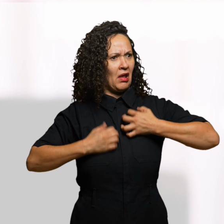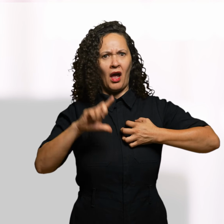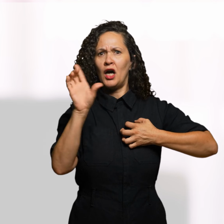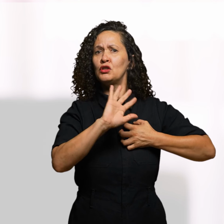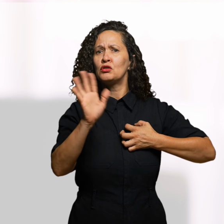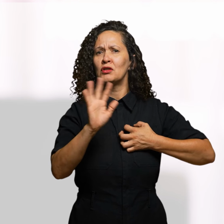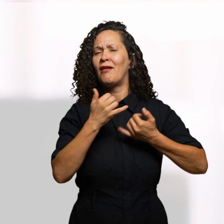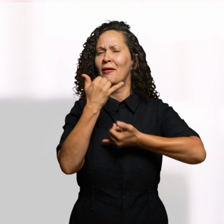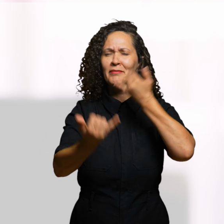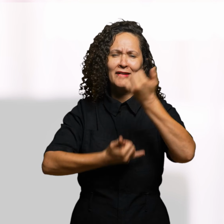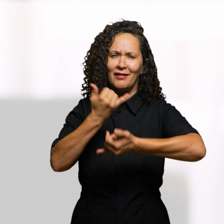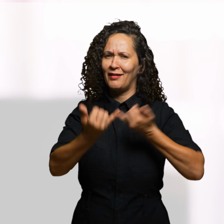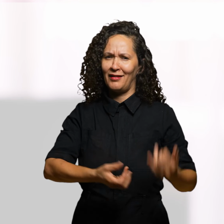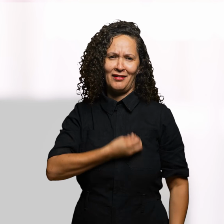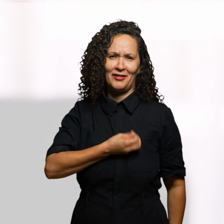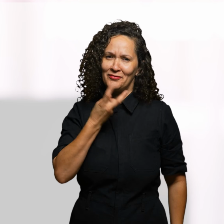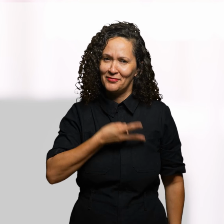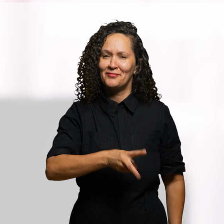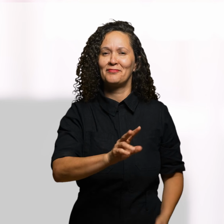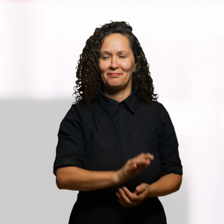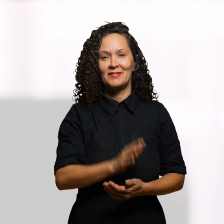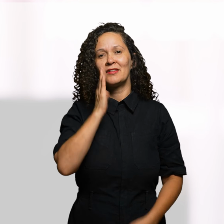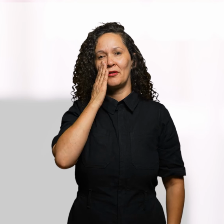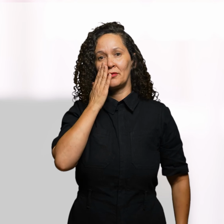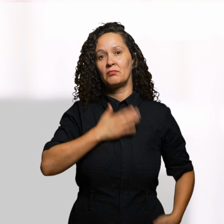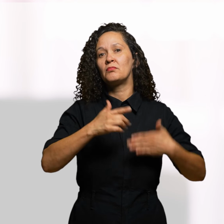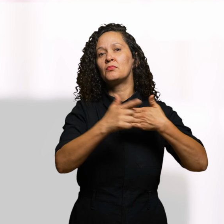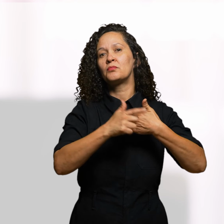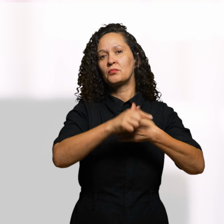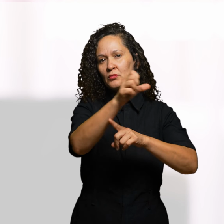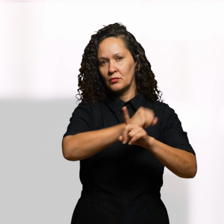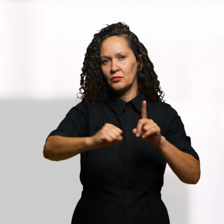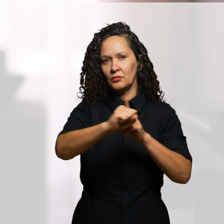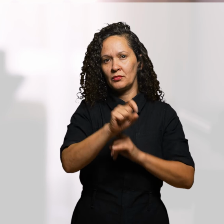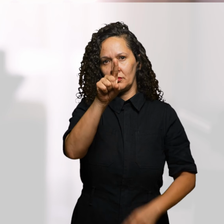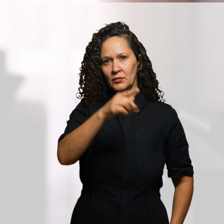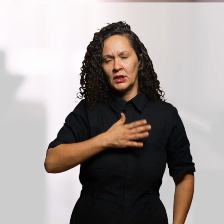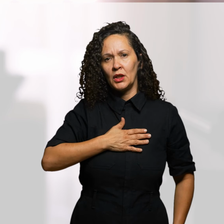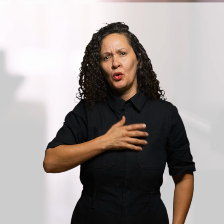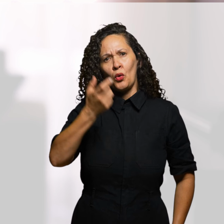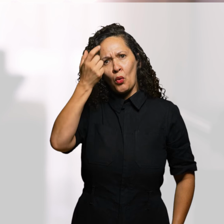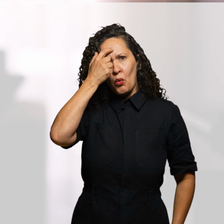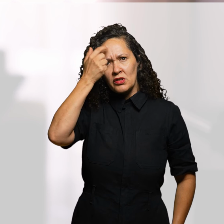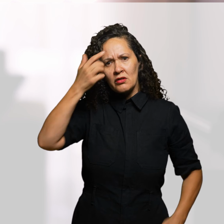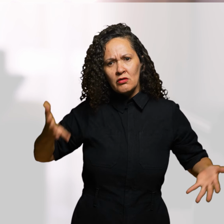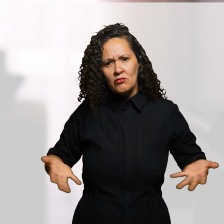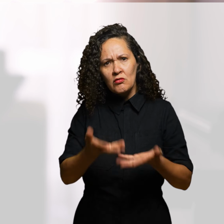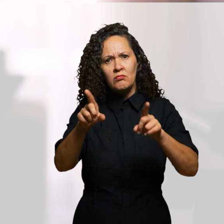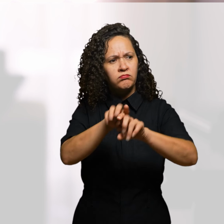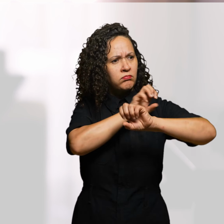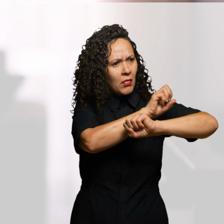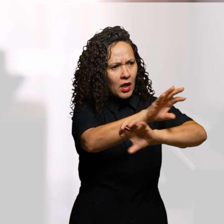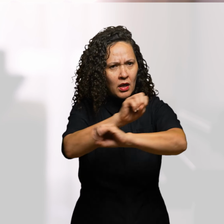levava. Hoje eu levo na brincadeira e eu entendo o meu papel na sociedade, que é de conscientizar e até ensinar